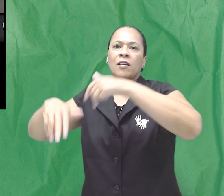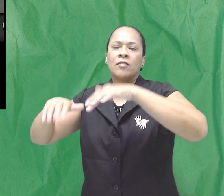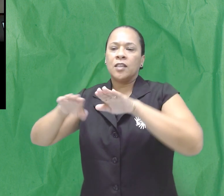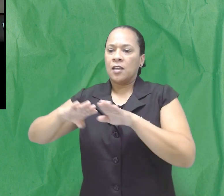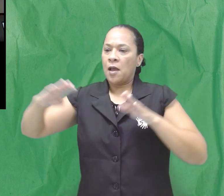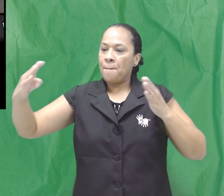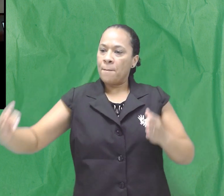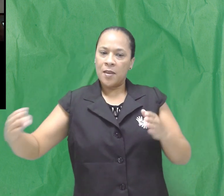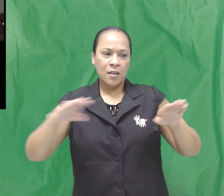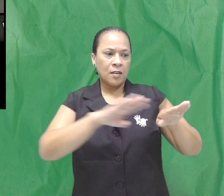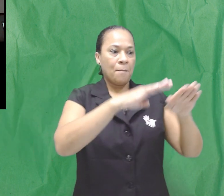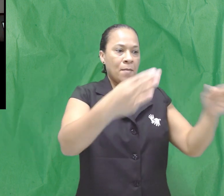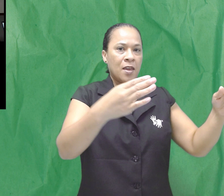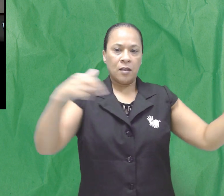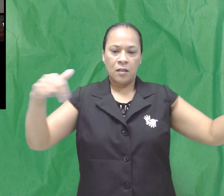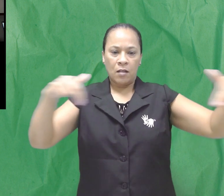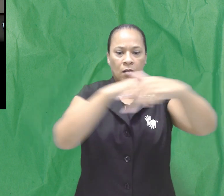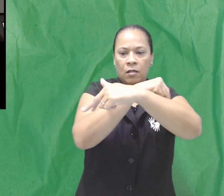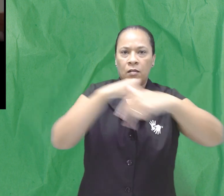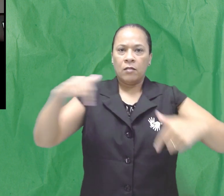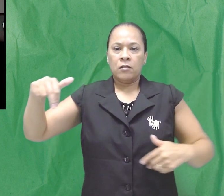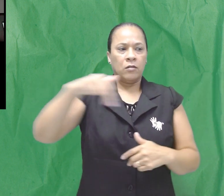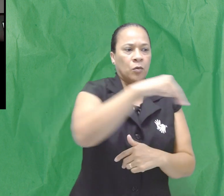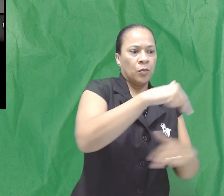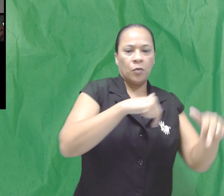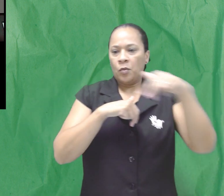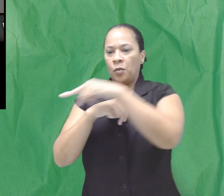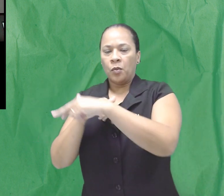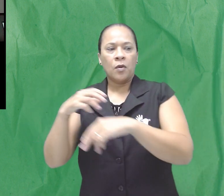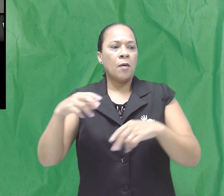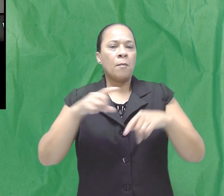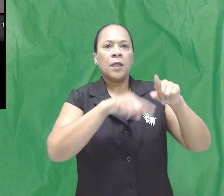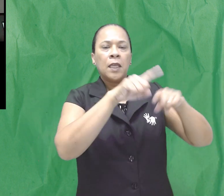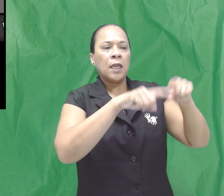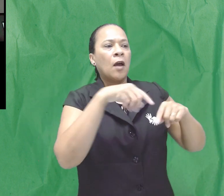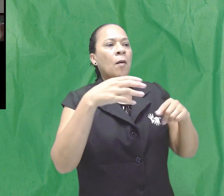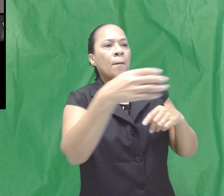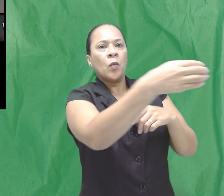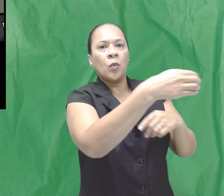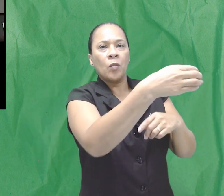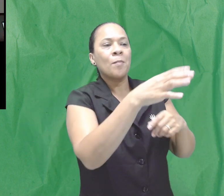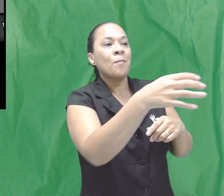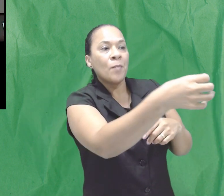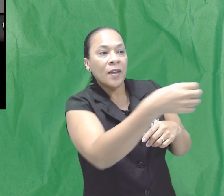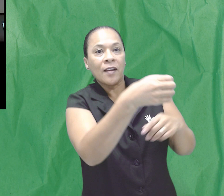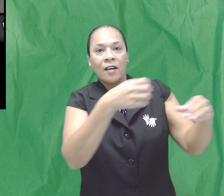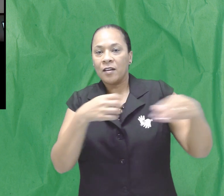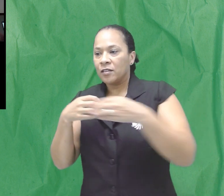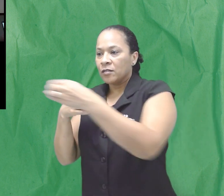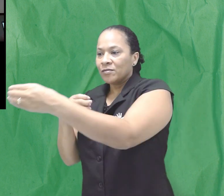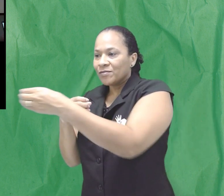de uma bancada a outra, para realizar algum procedimento, buscar algum reagente, né, então, os